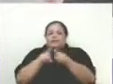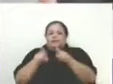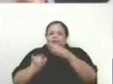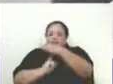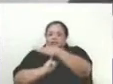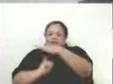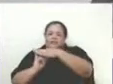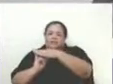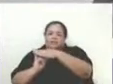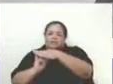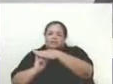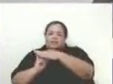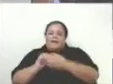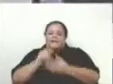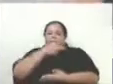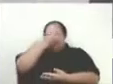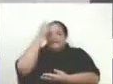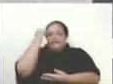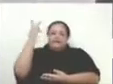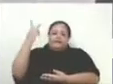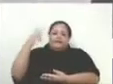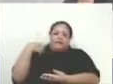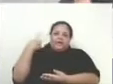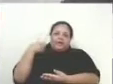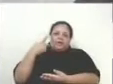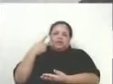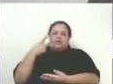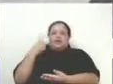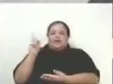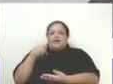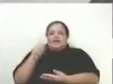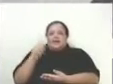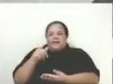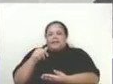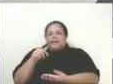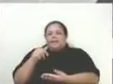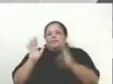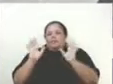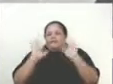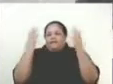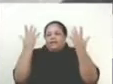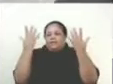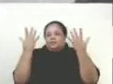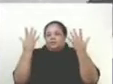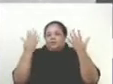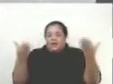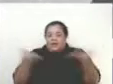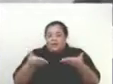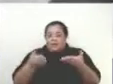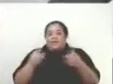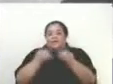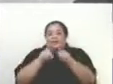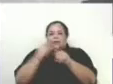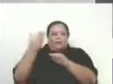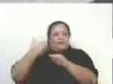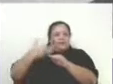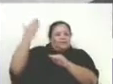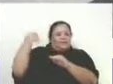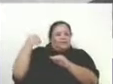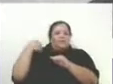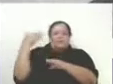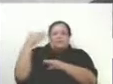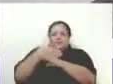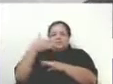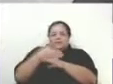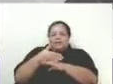vereadores, nessa ocasião e na ocasião passada, foram as duas que eu participei, o governador esteve presente, o vice-presidente esteve